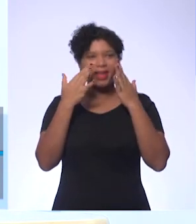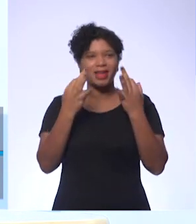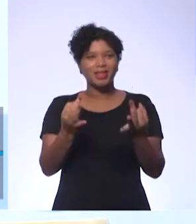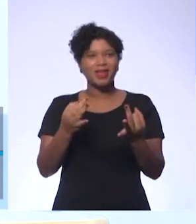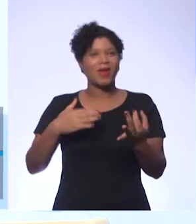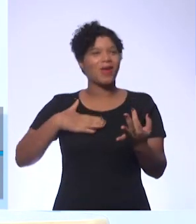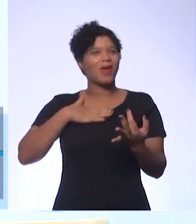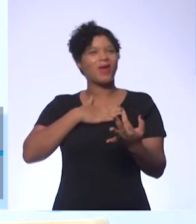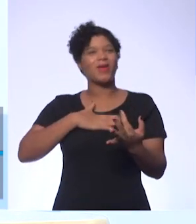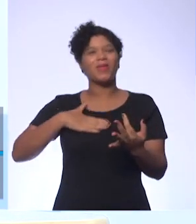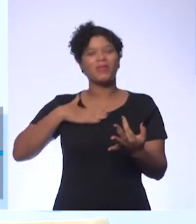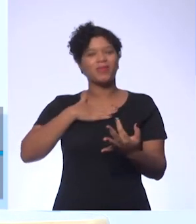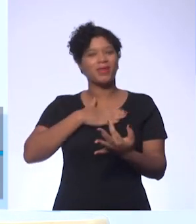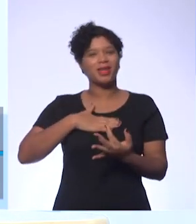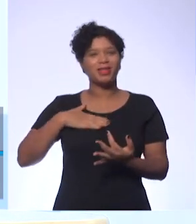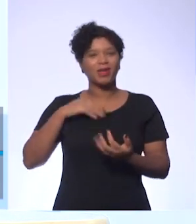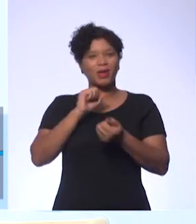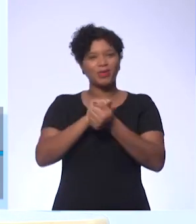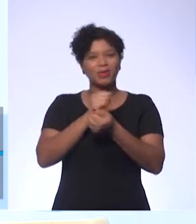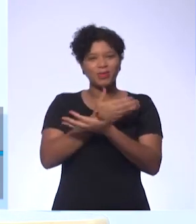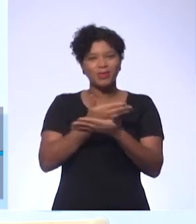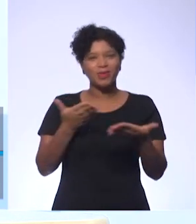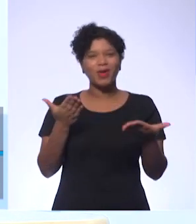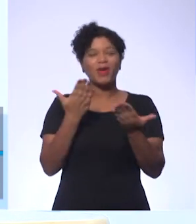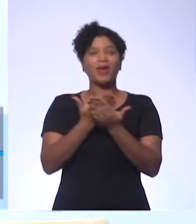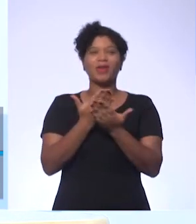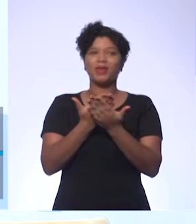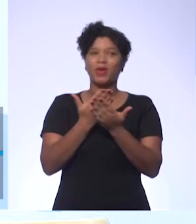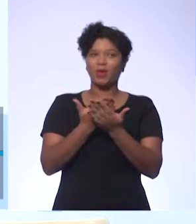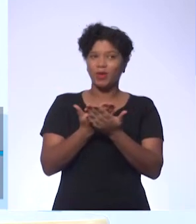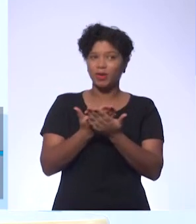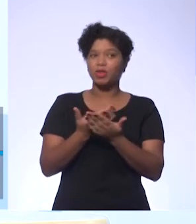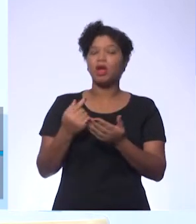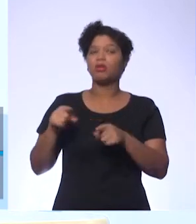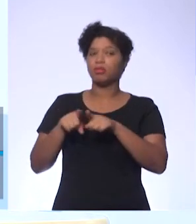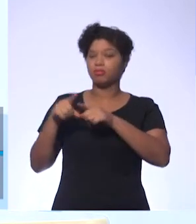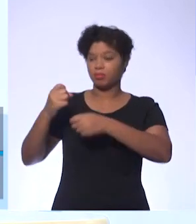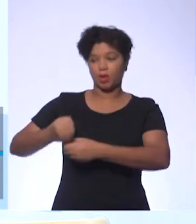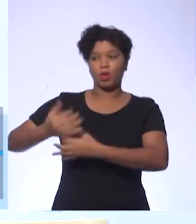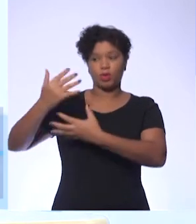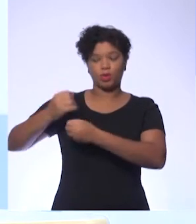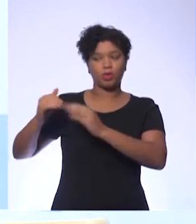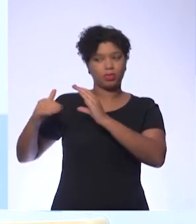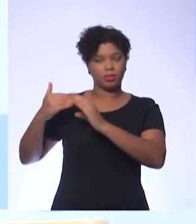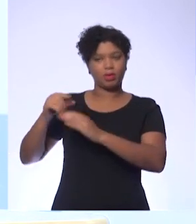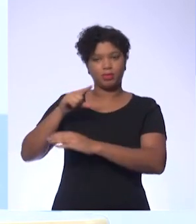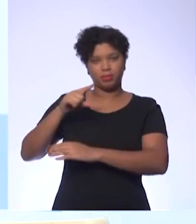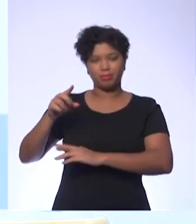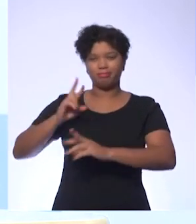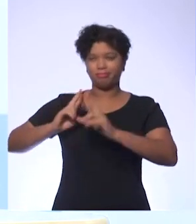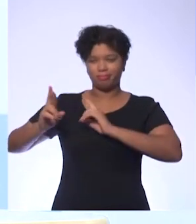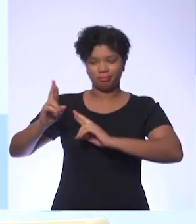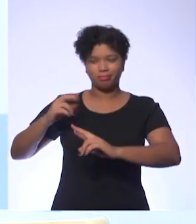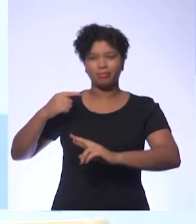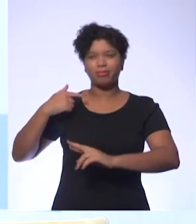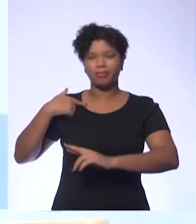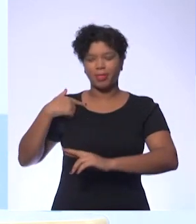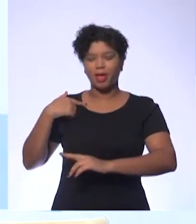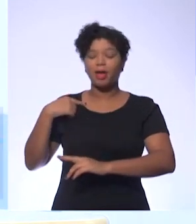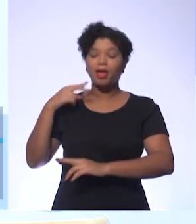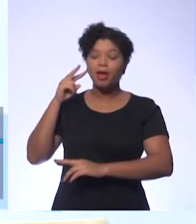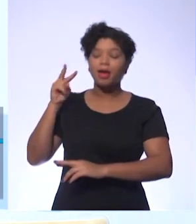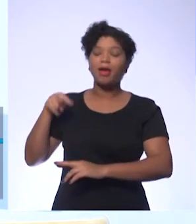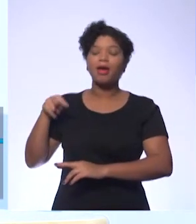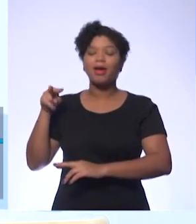um prazer imenso aqui acompanhar essa aula com vocês. Eu estarei aqui no chat, olhando e comentando aqui junto com a Janaína